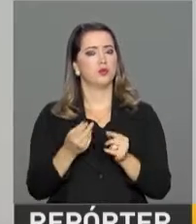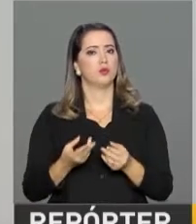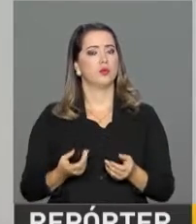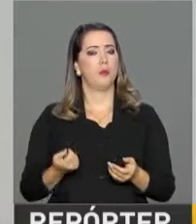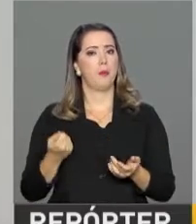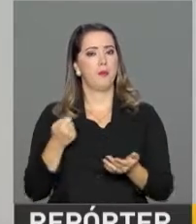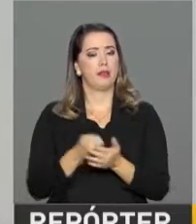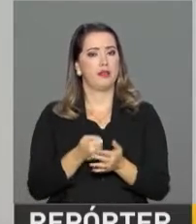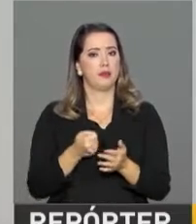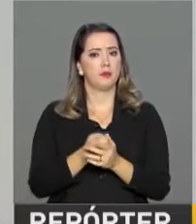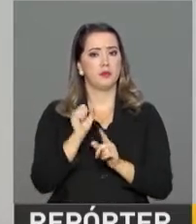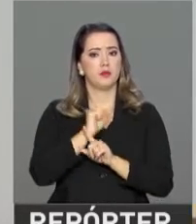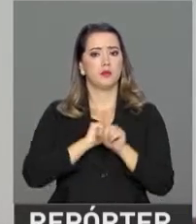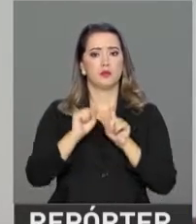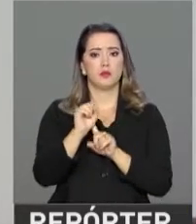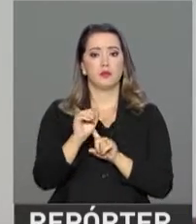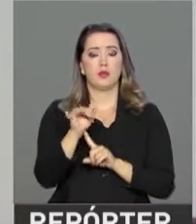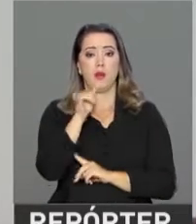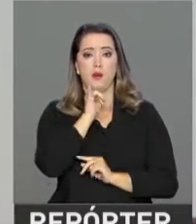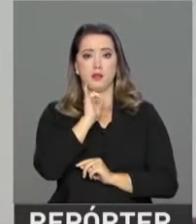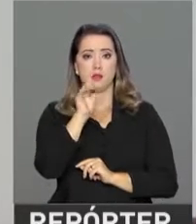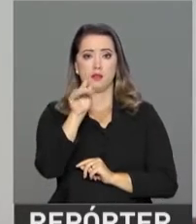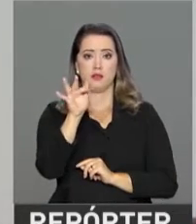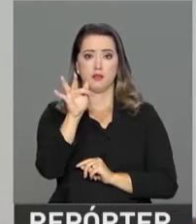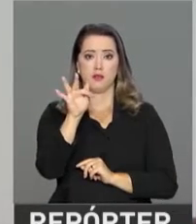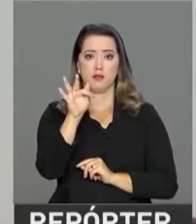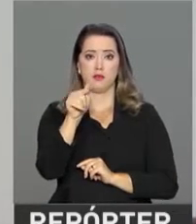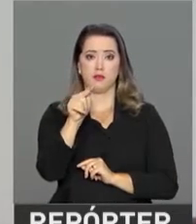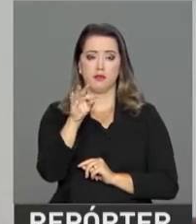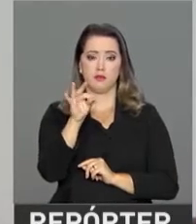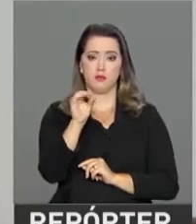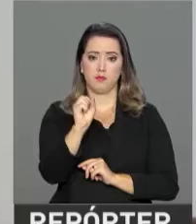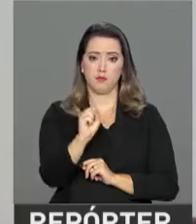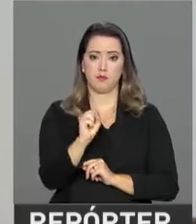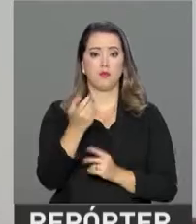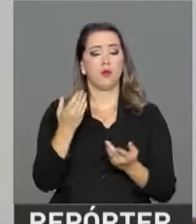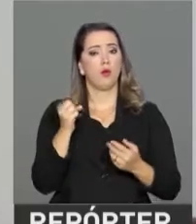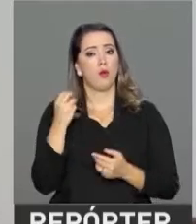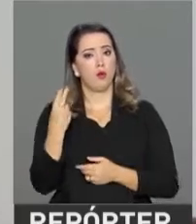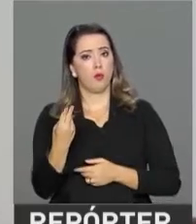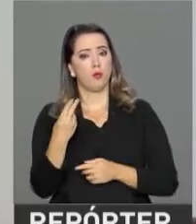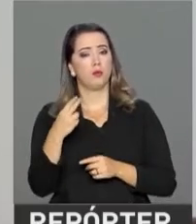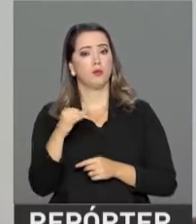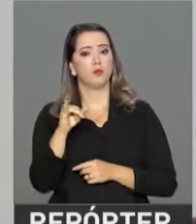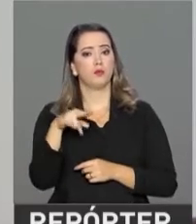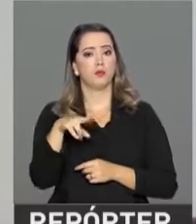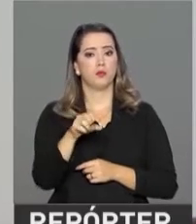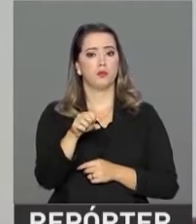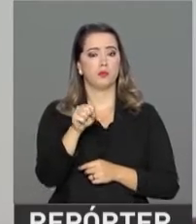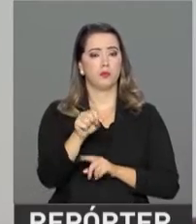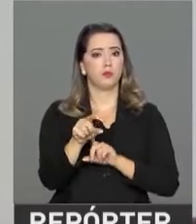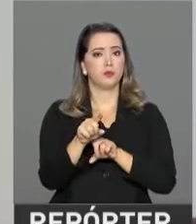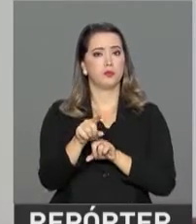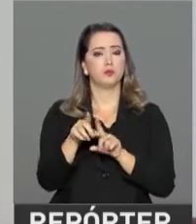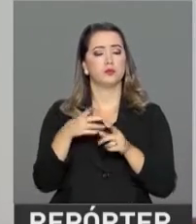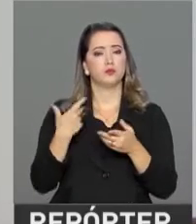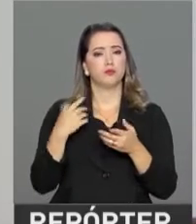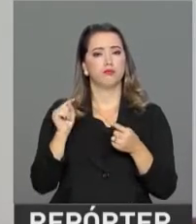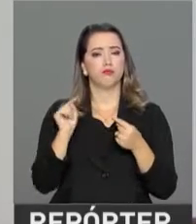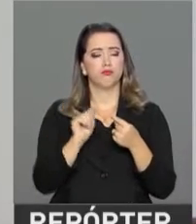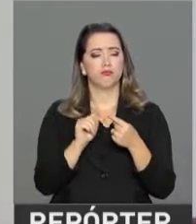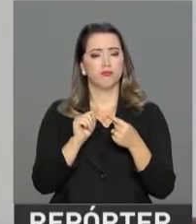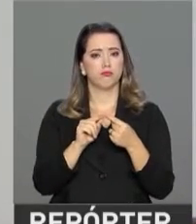o fgts e encargos previdenciários é como as contribuições previdenciárias relacionadas